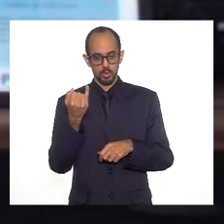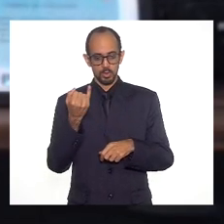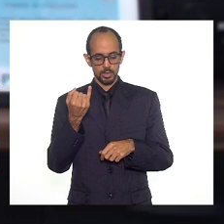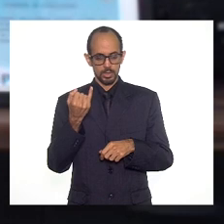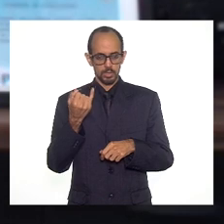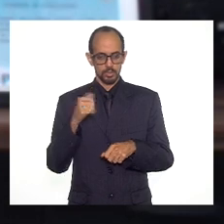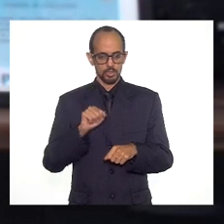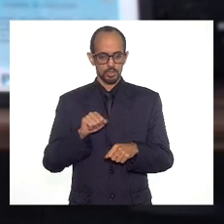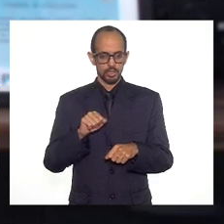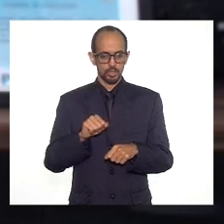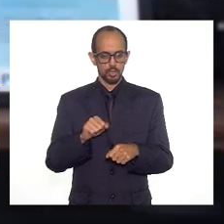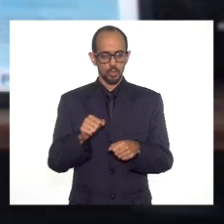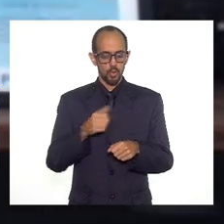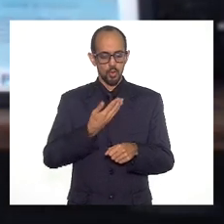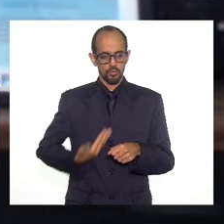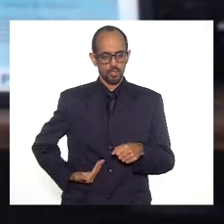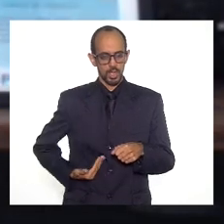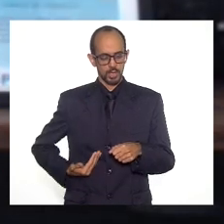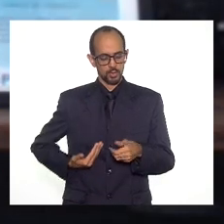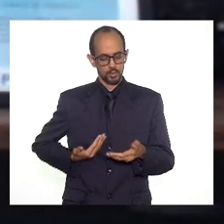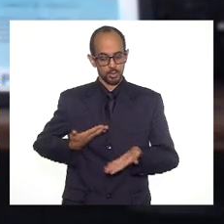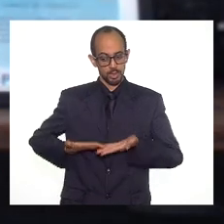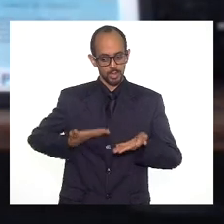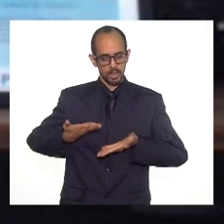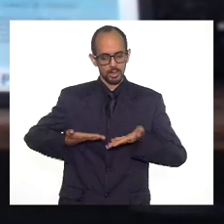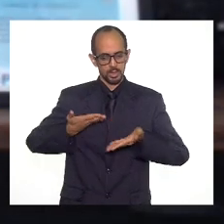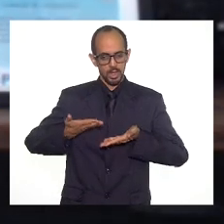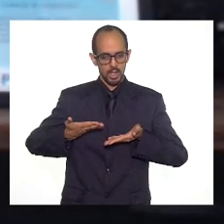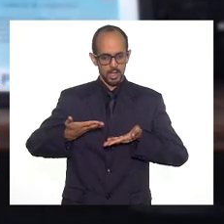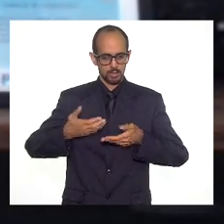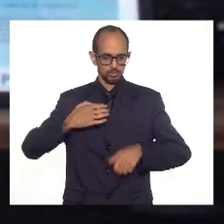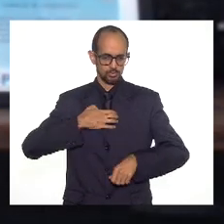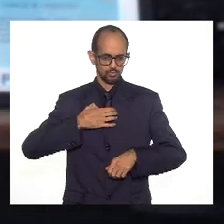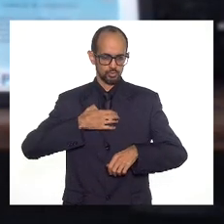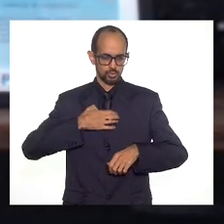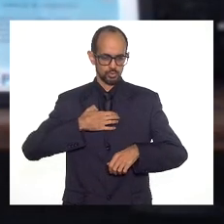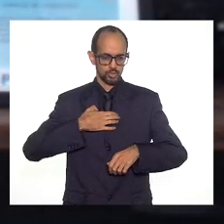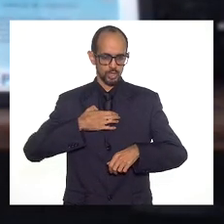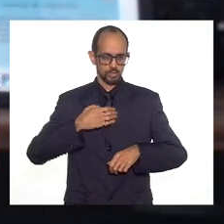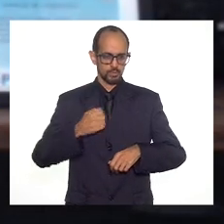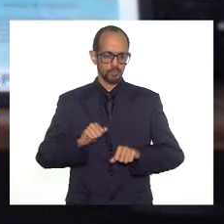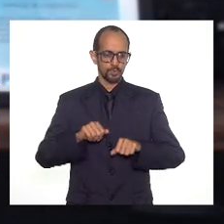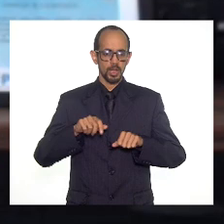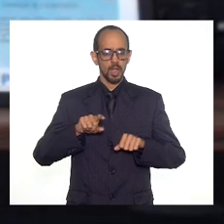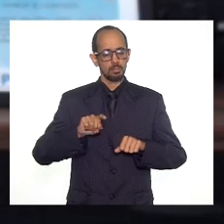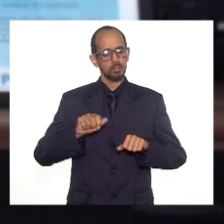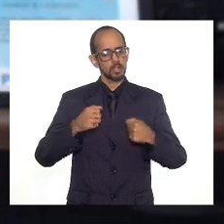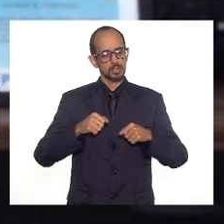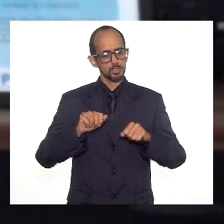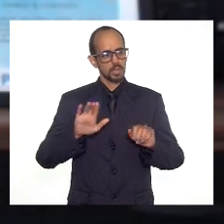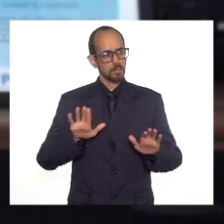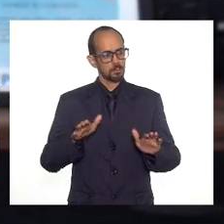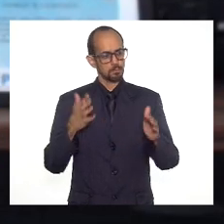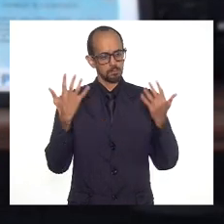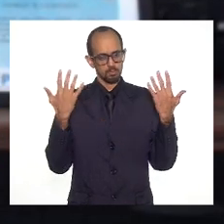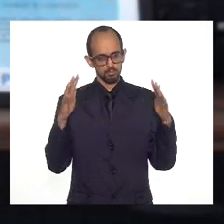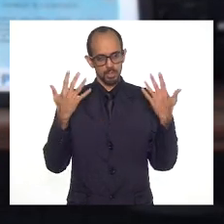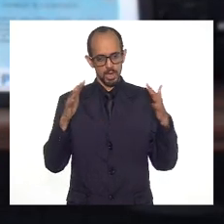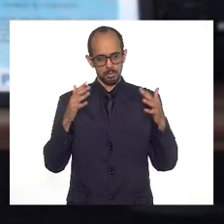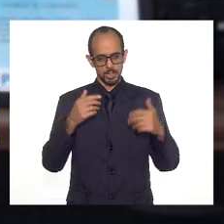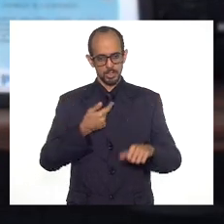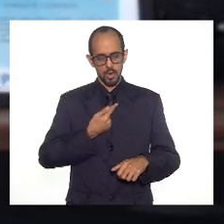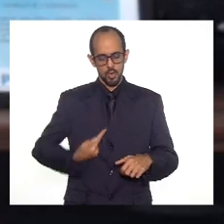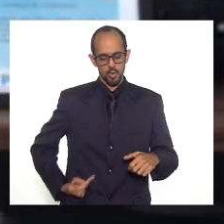da forma que ele acha pertinente, até porque tem que ser dado também louvores ao governo nessa questão do ágio e